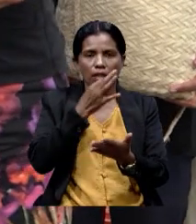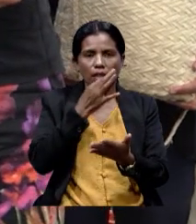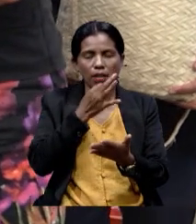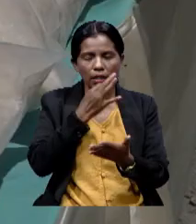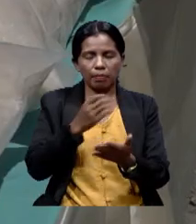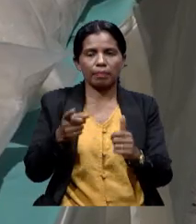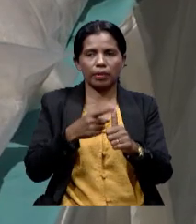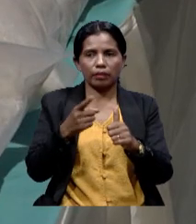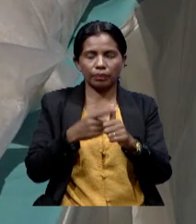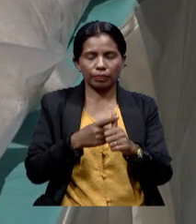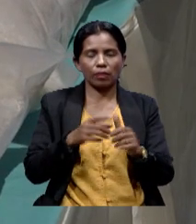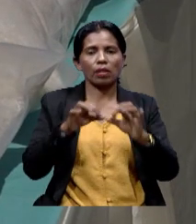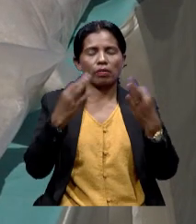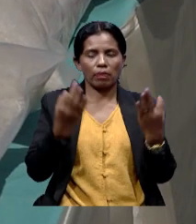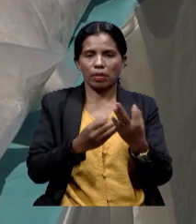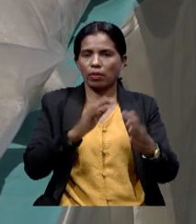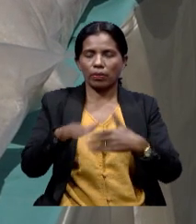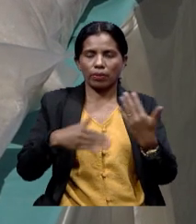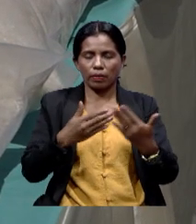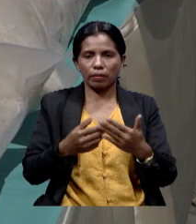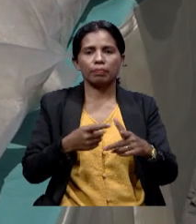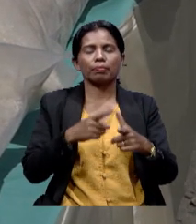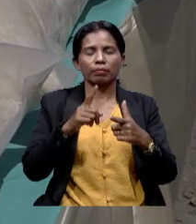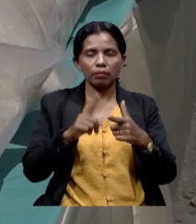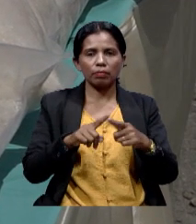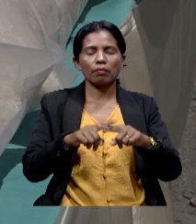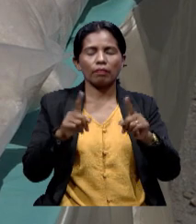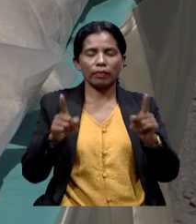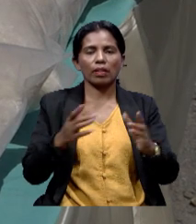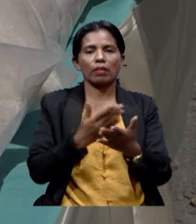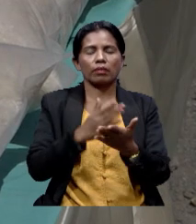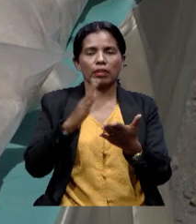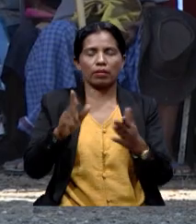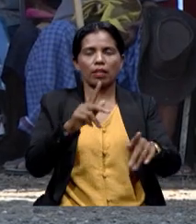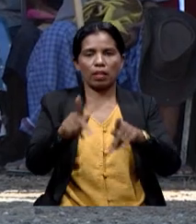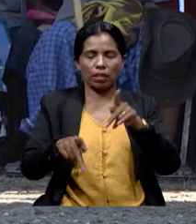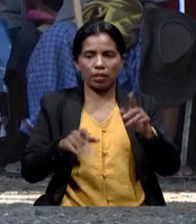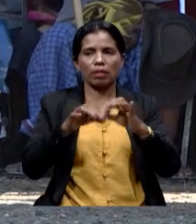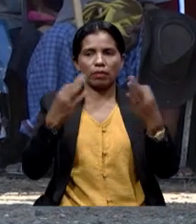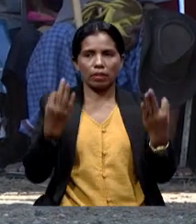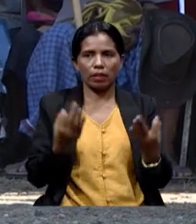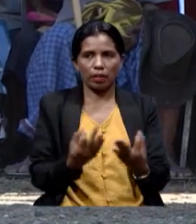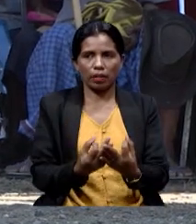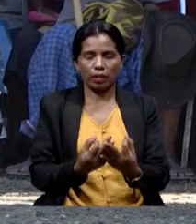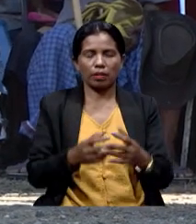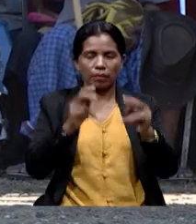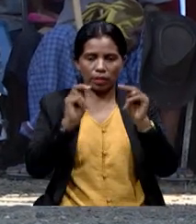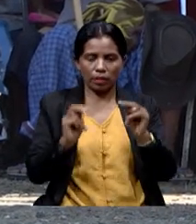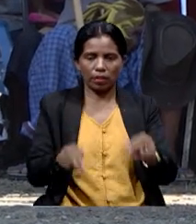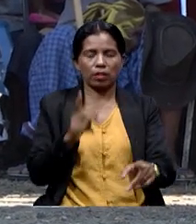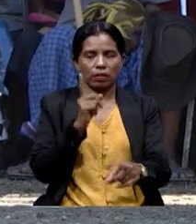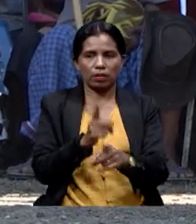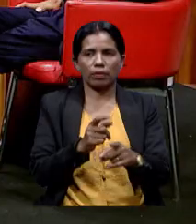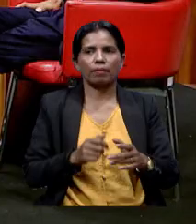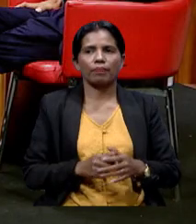primeiro ba agregado família roto, nebe e a fase segundo se fahedet ba agregado família nebe necessitado.